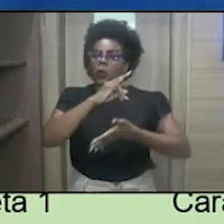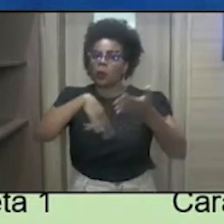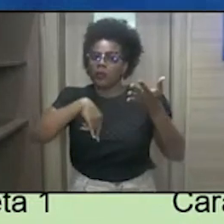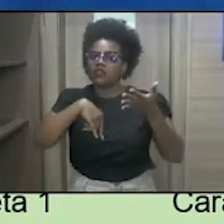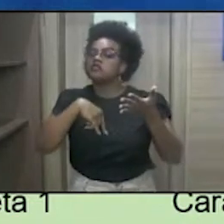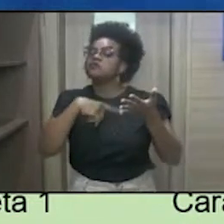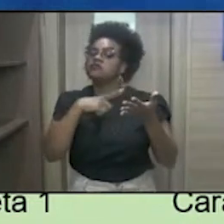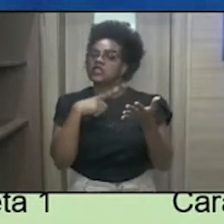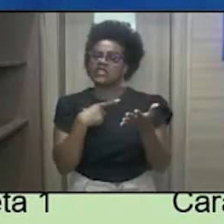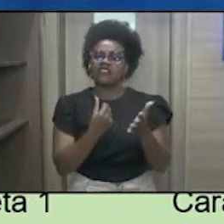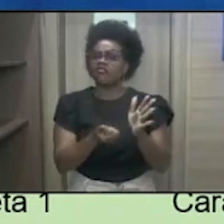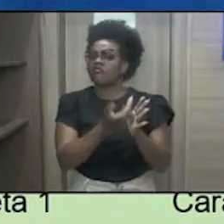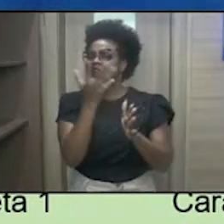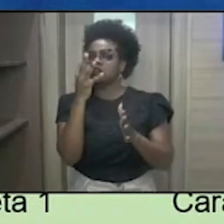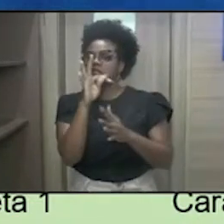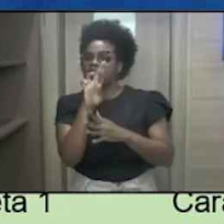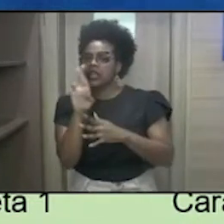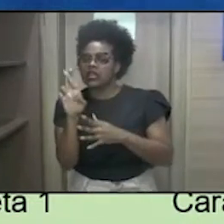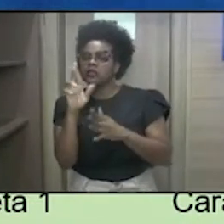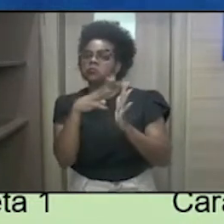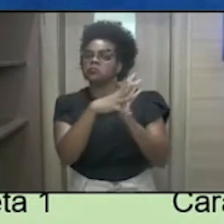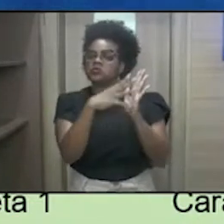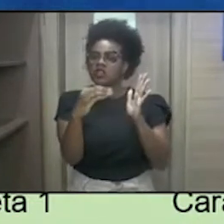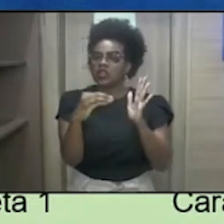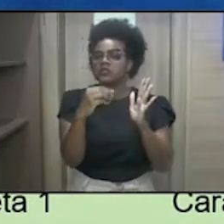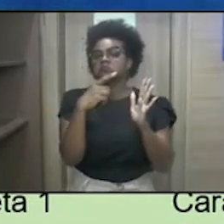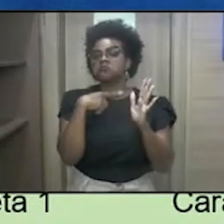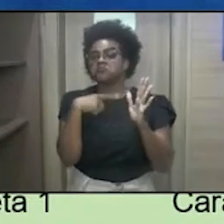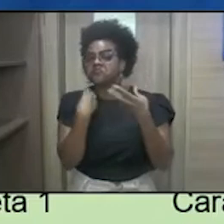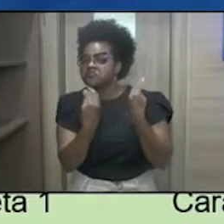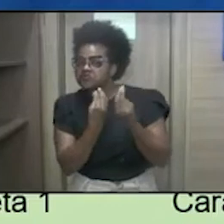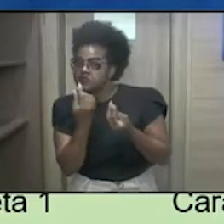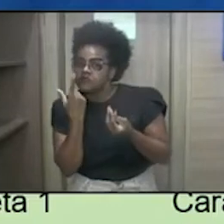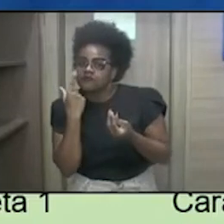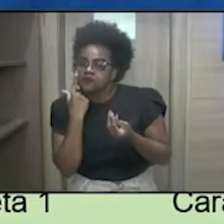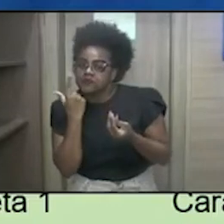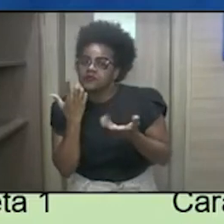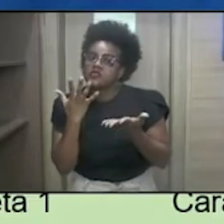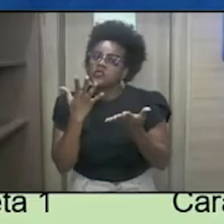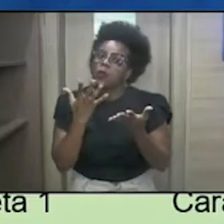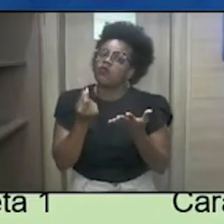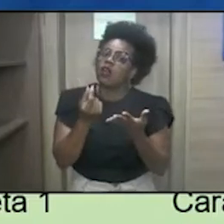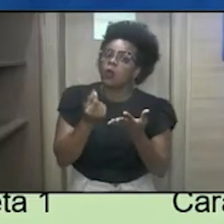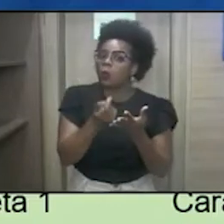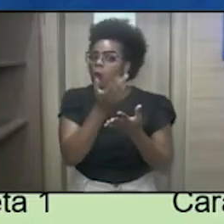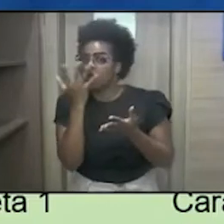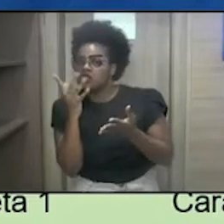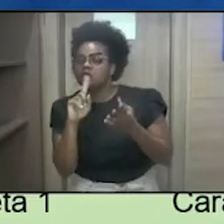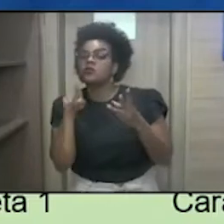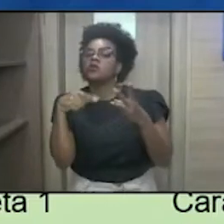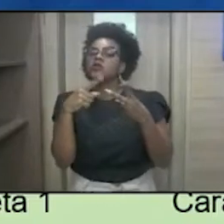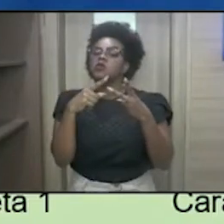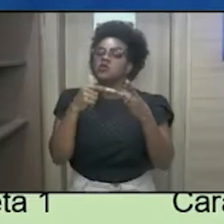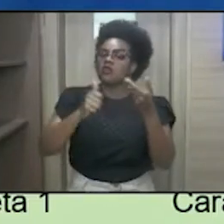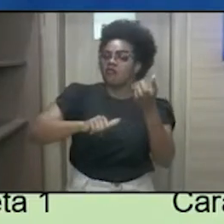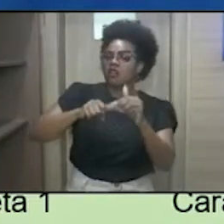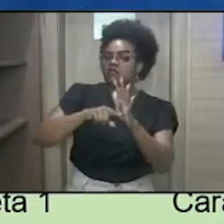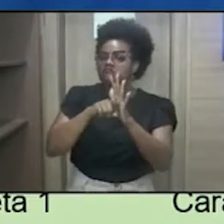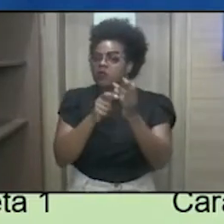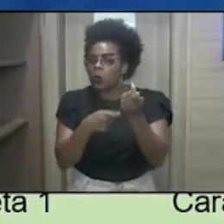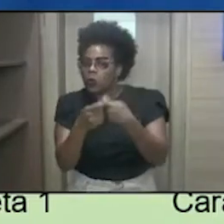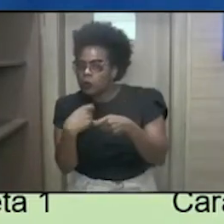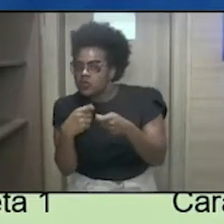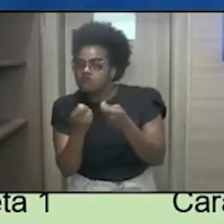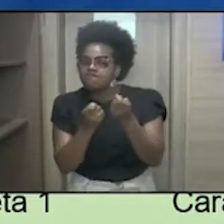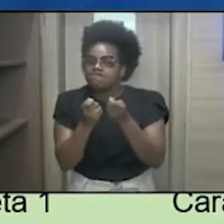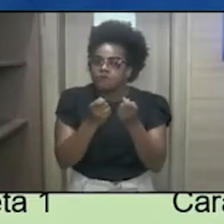foi um grande número de TRs analisados, um modelo hipotético para a composição do custo direto e indireto, e depois um estudo de avaliação econômica em